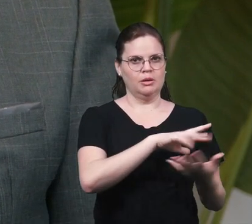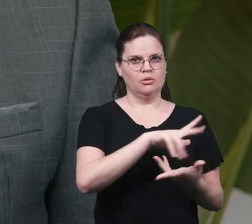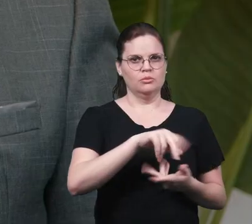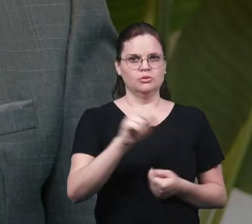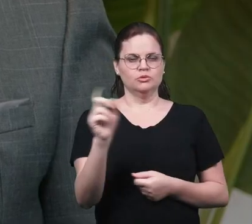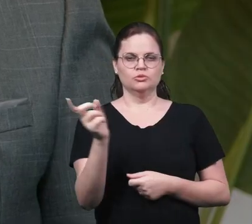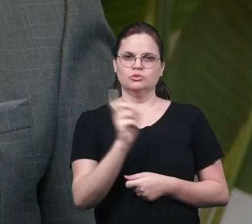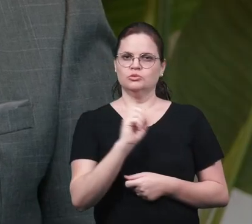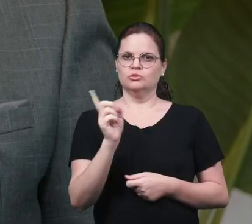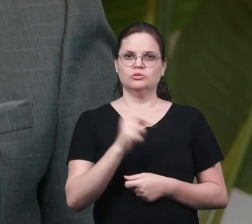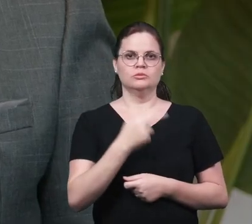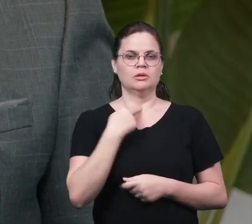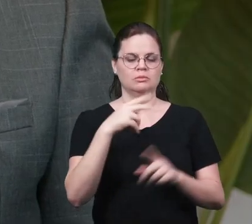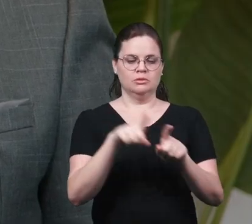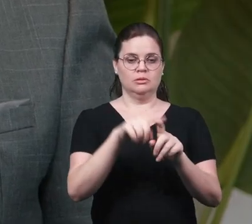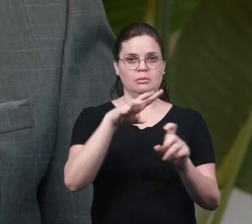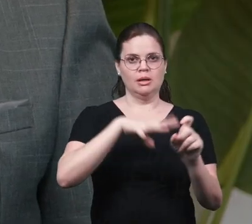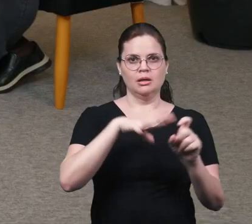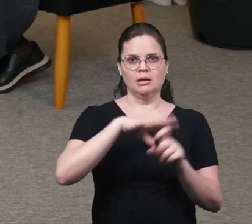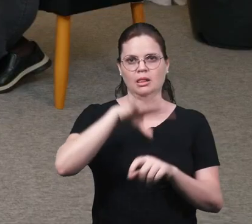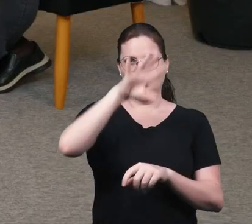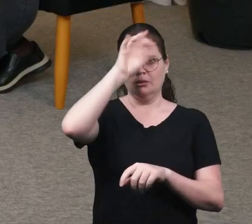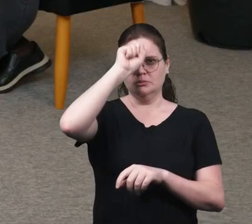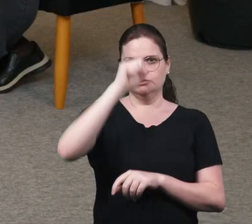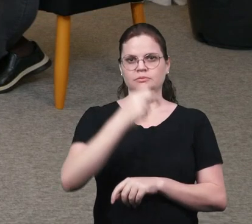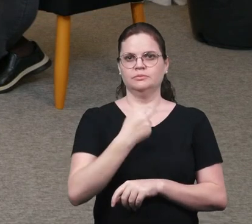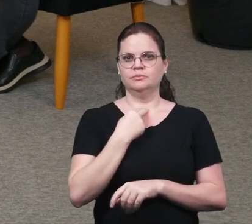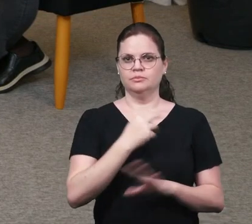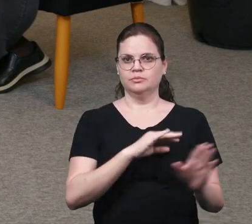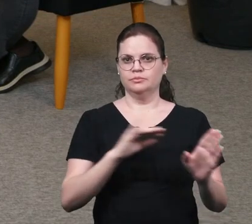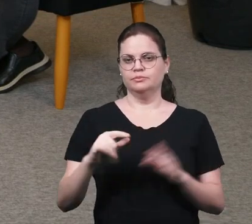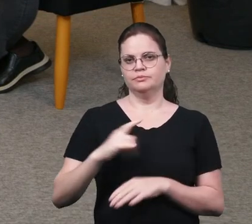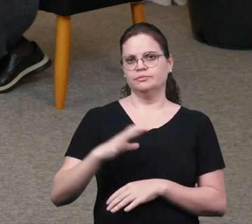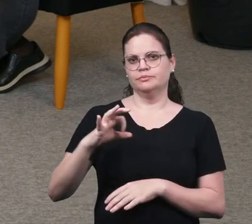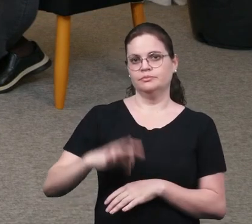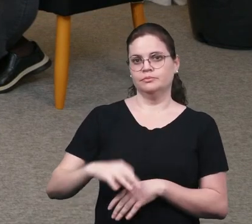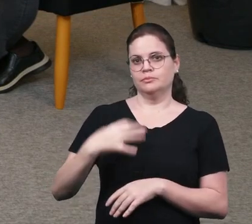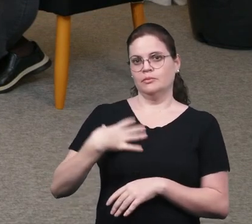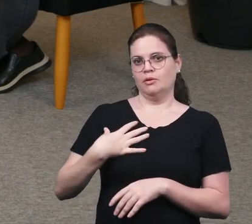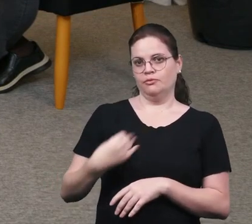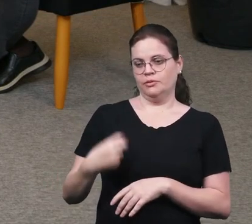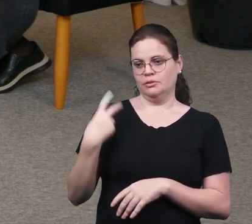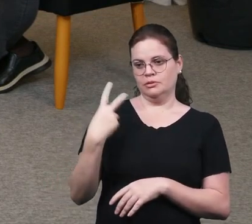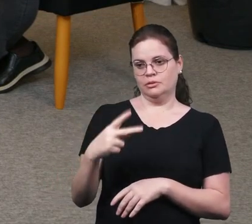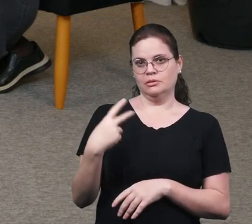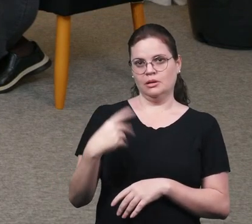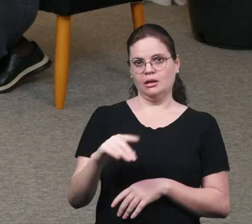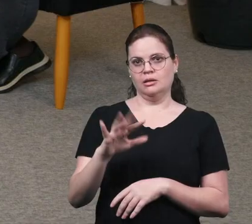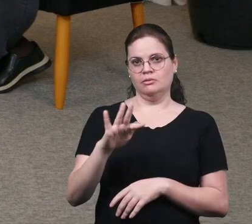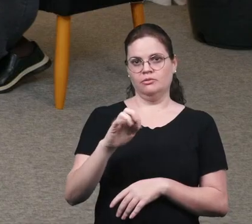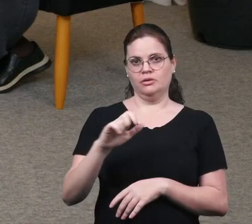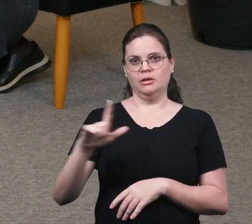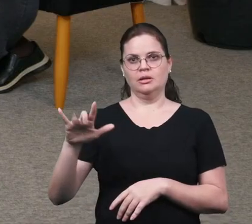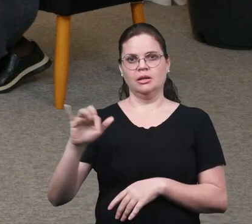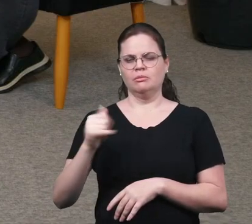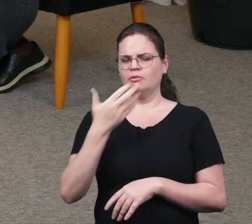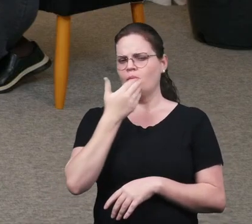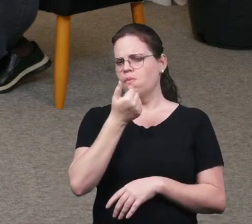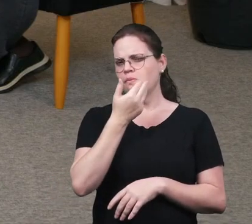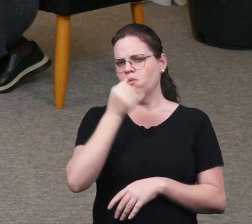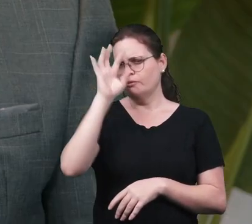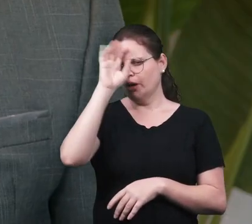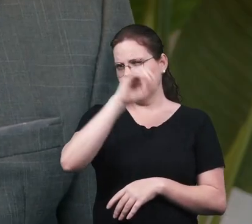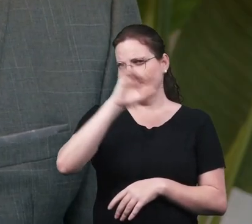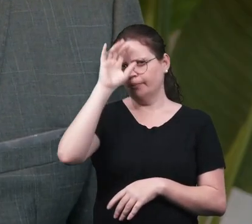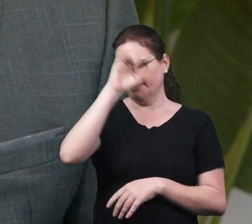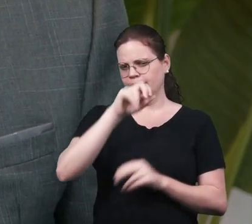mistura com misticismo. Então, certamente as filhas do diácono Filipe foram absorvendo essas experiências,